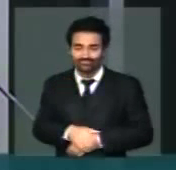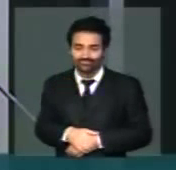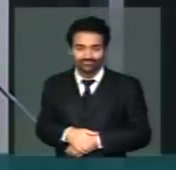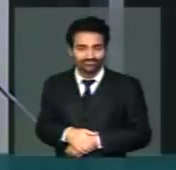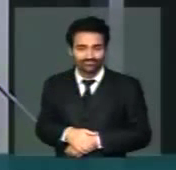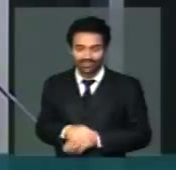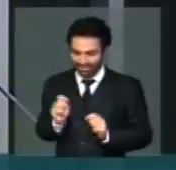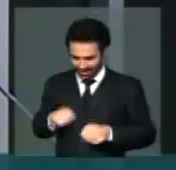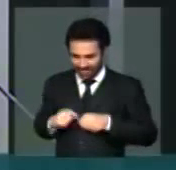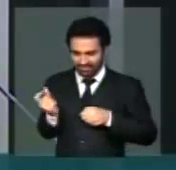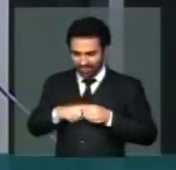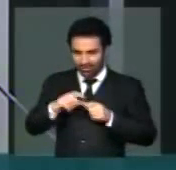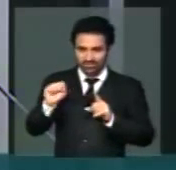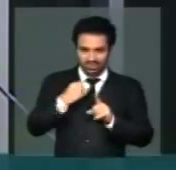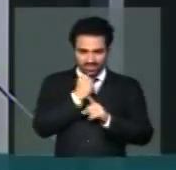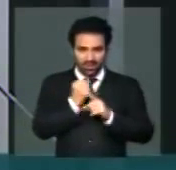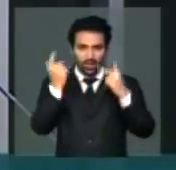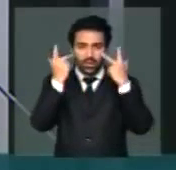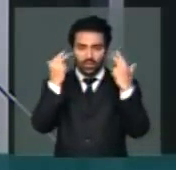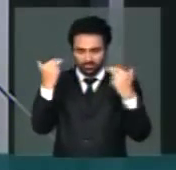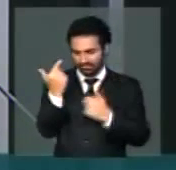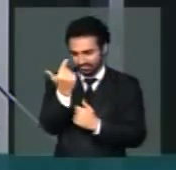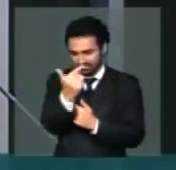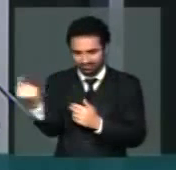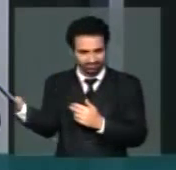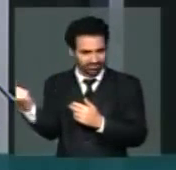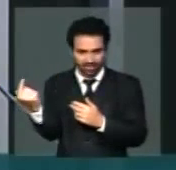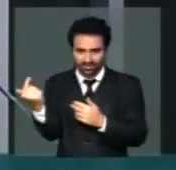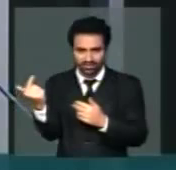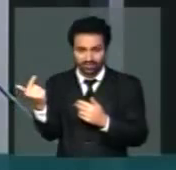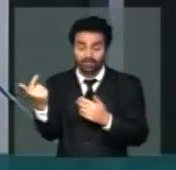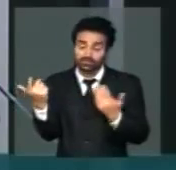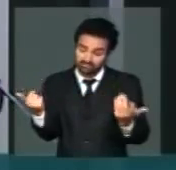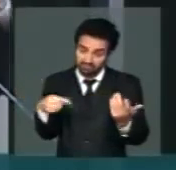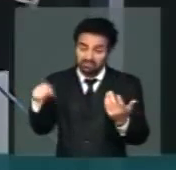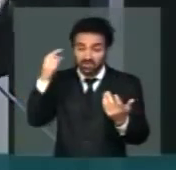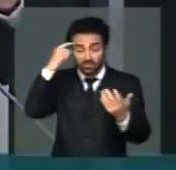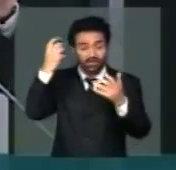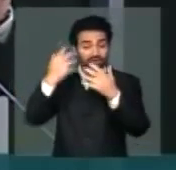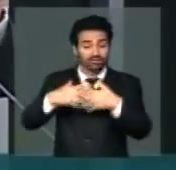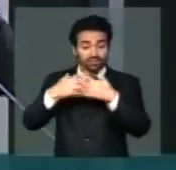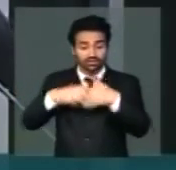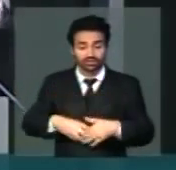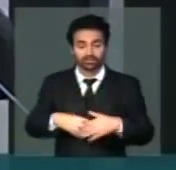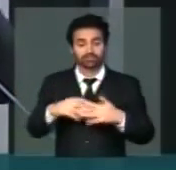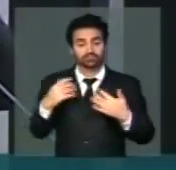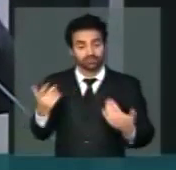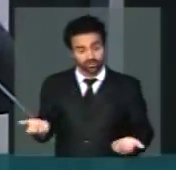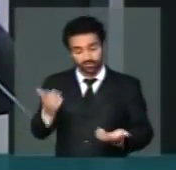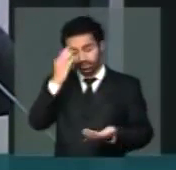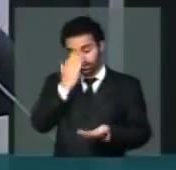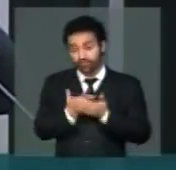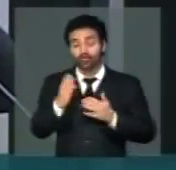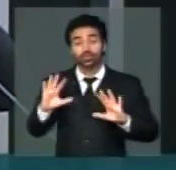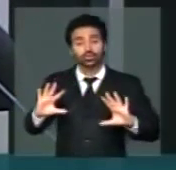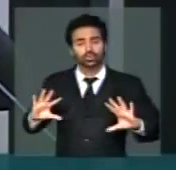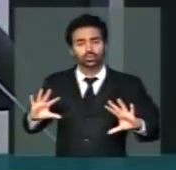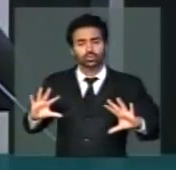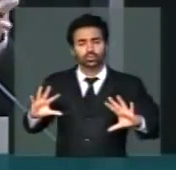nossa reflexão. Nós estamos entre aqueles que acreditam, e todos, sem